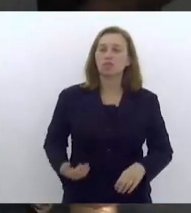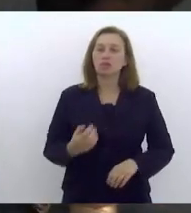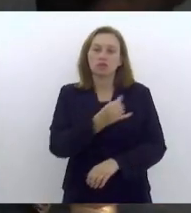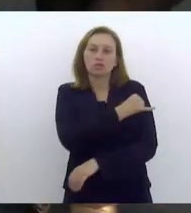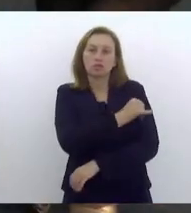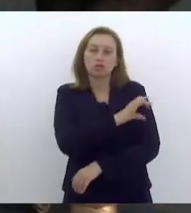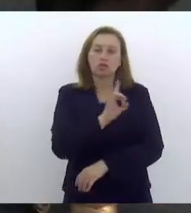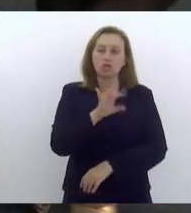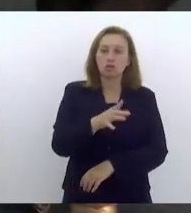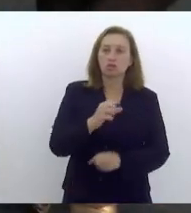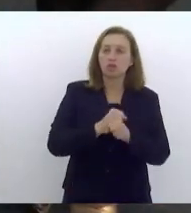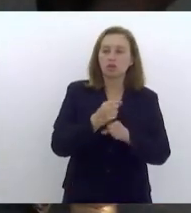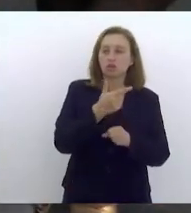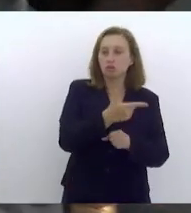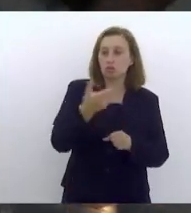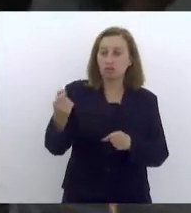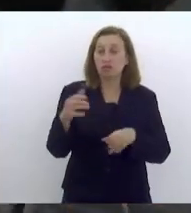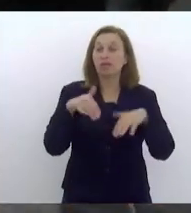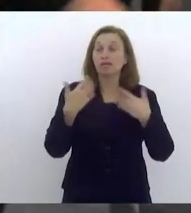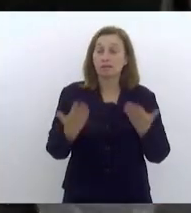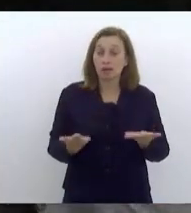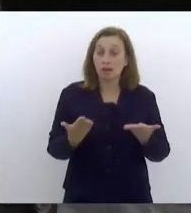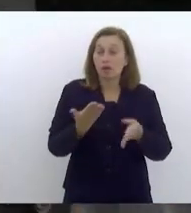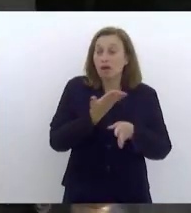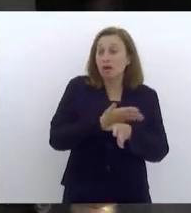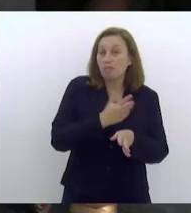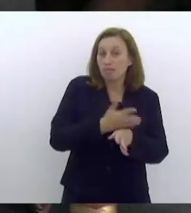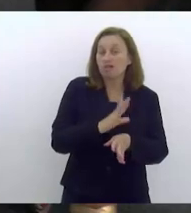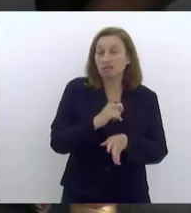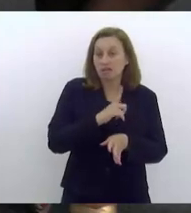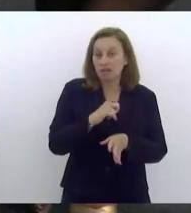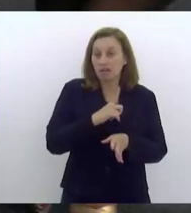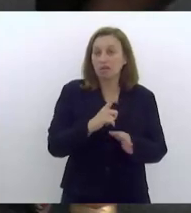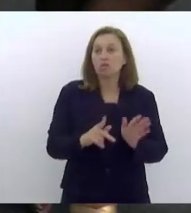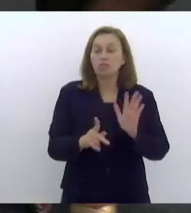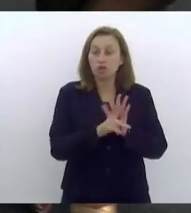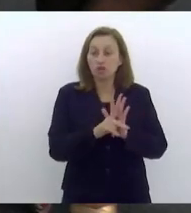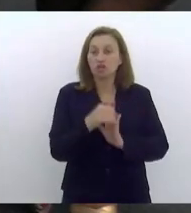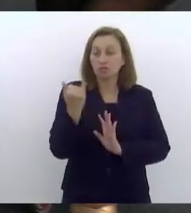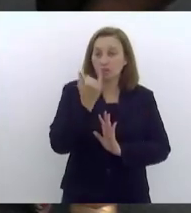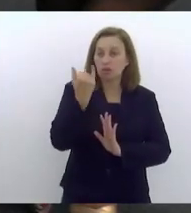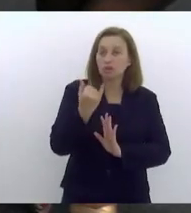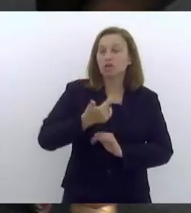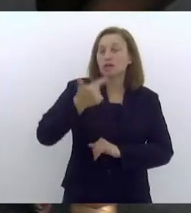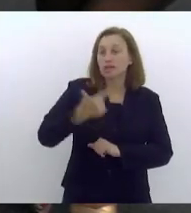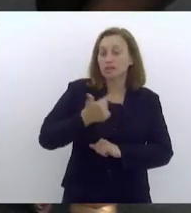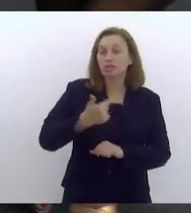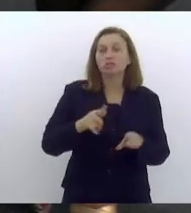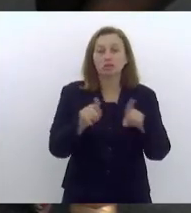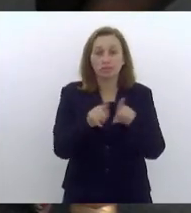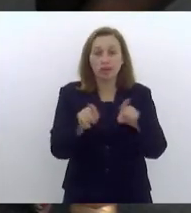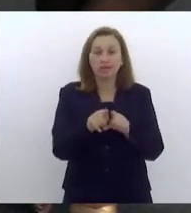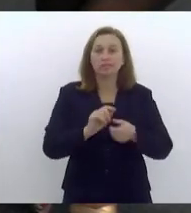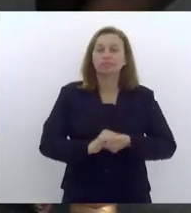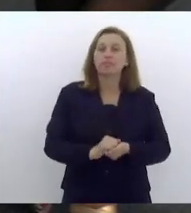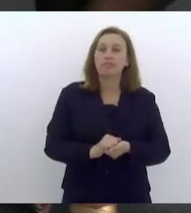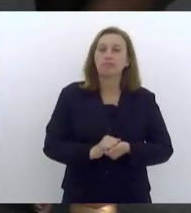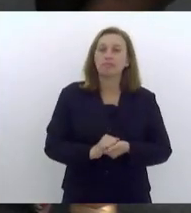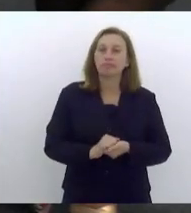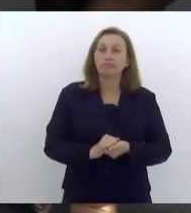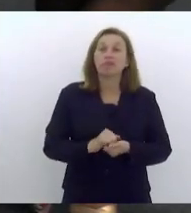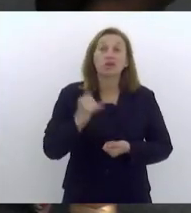em 2020. Então, a prática existe, o projeto é meritório. Segundo aspecto também,